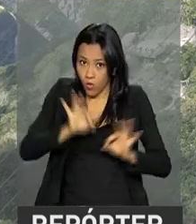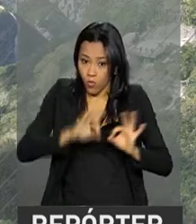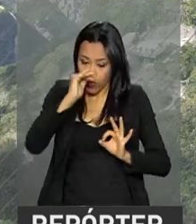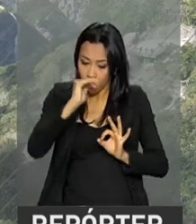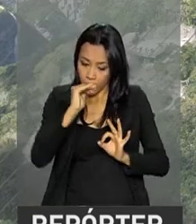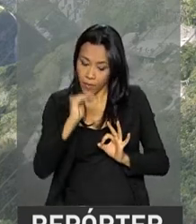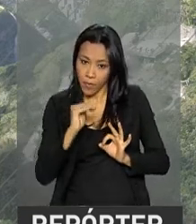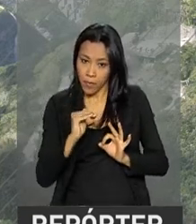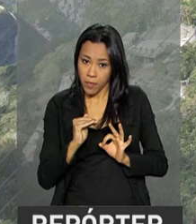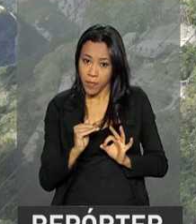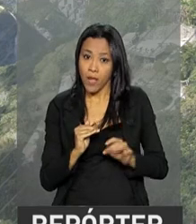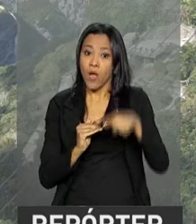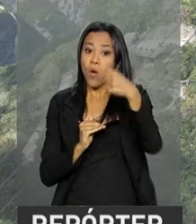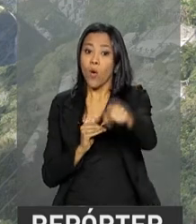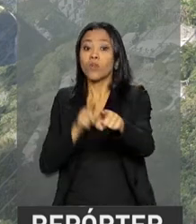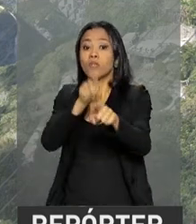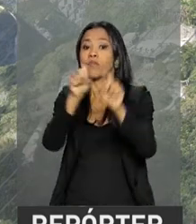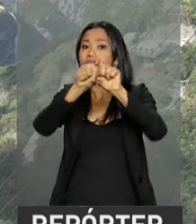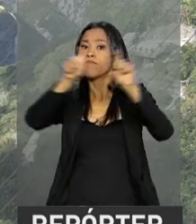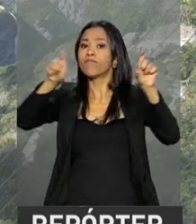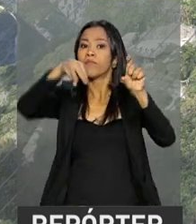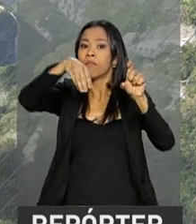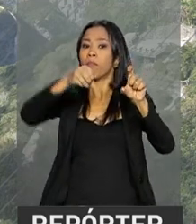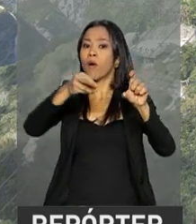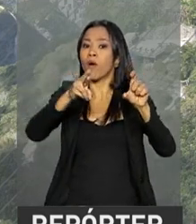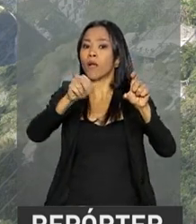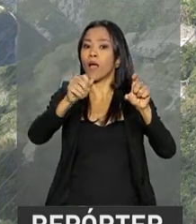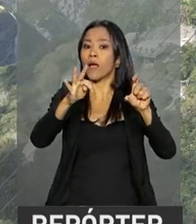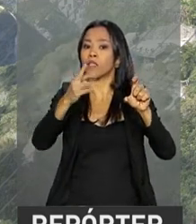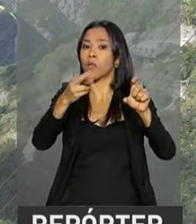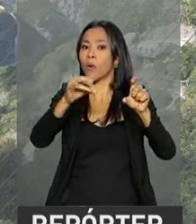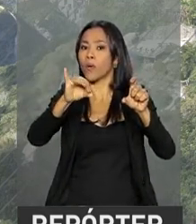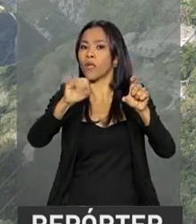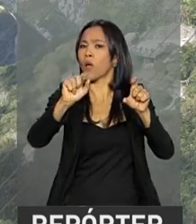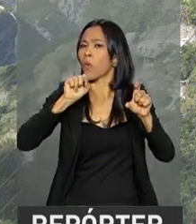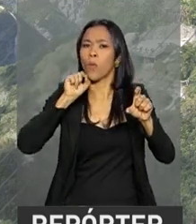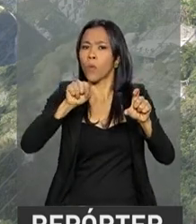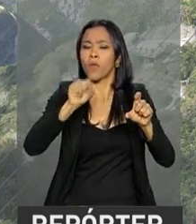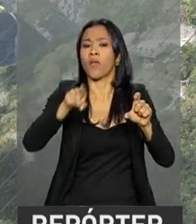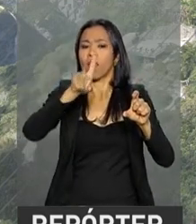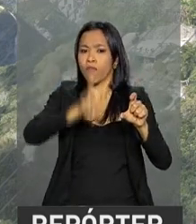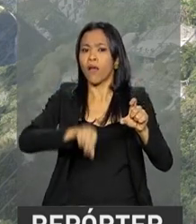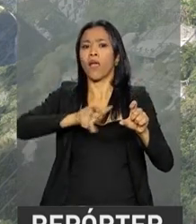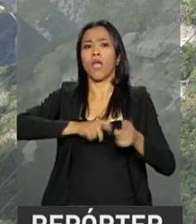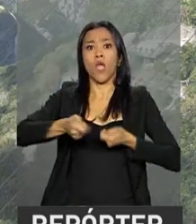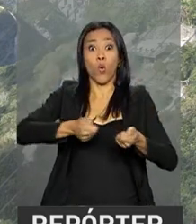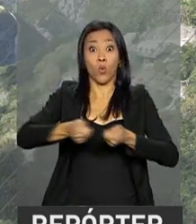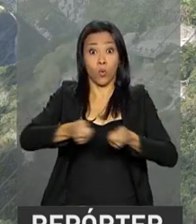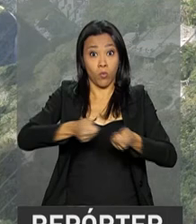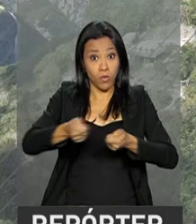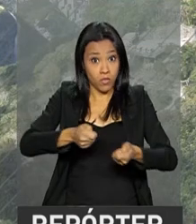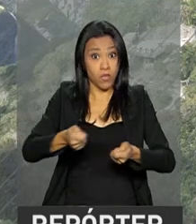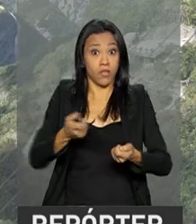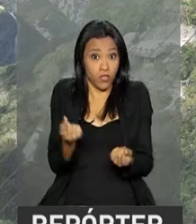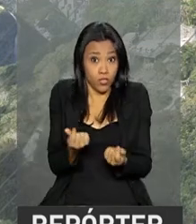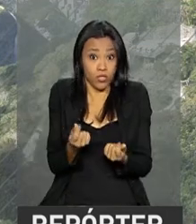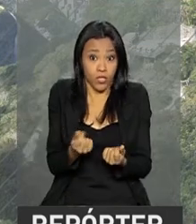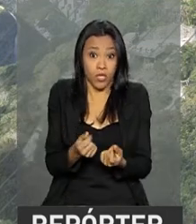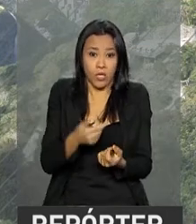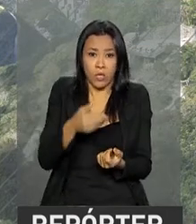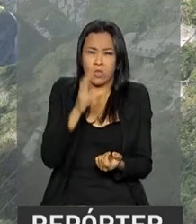moratória da dívida do estado com a união durante o regime o que deve gerar uma economia de 5 bilhões em